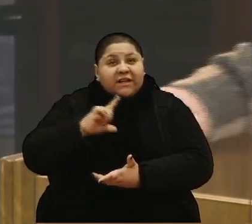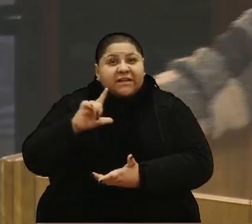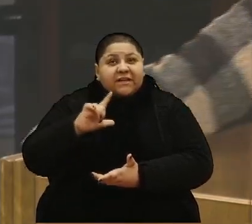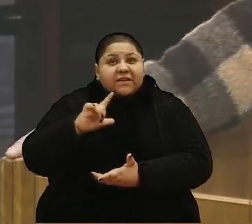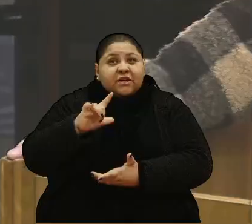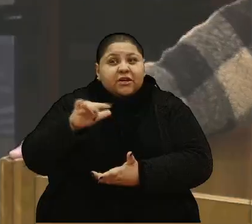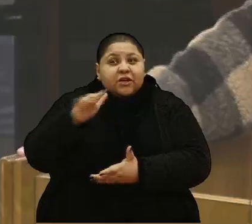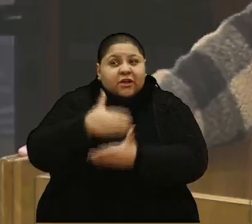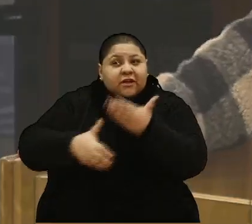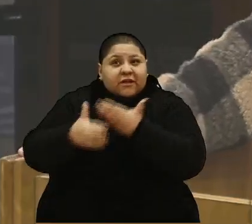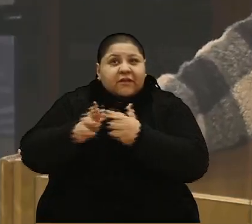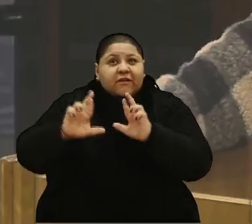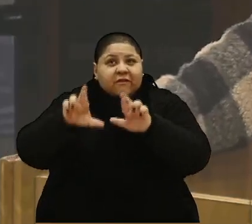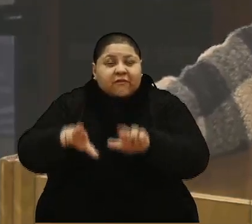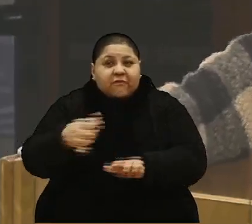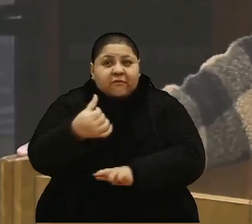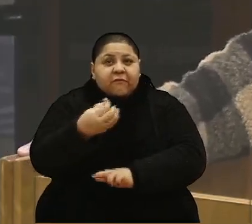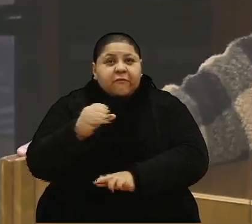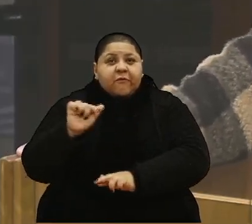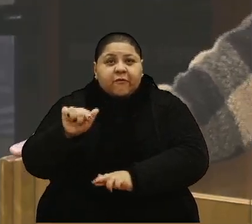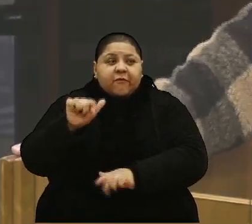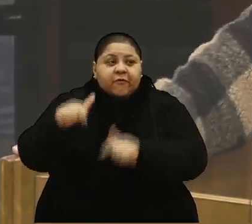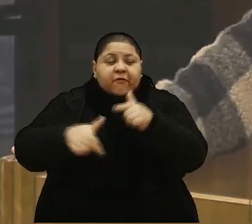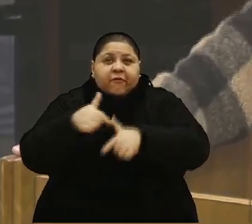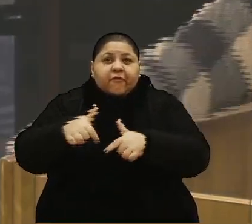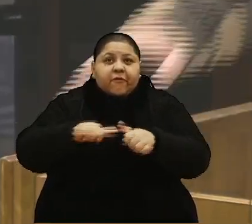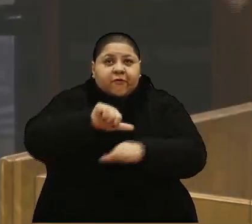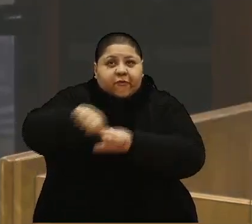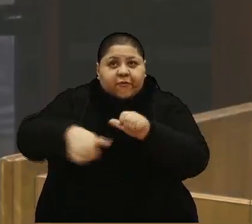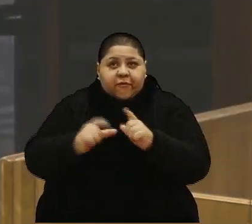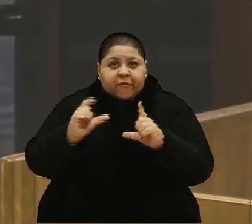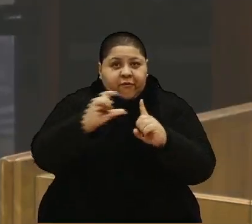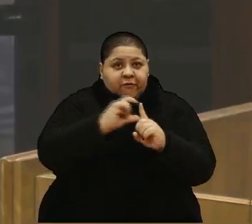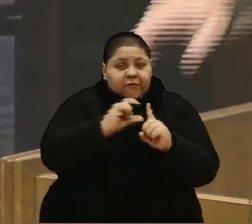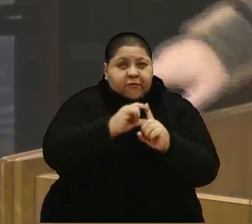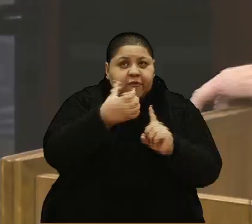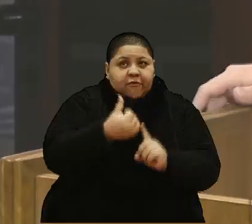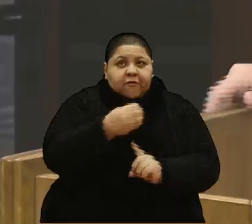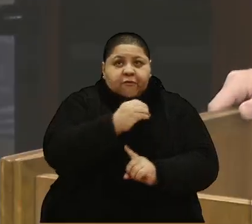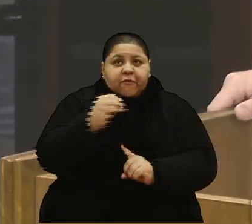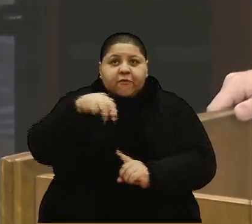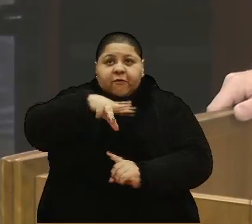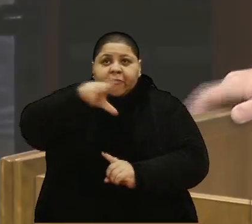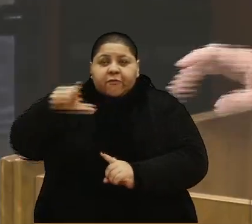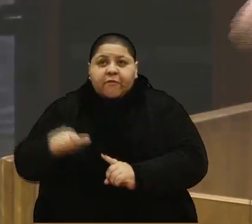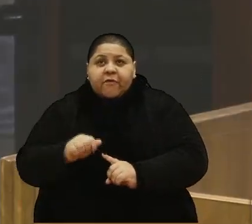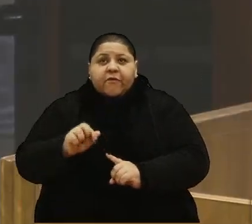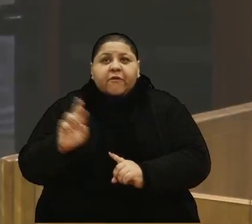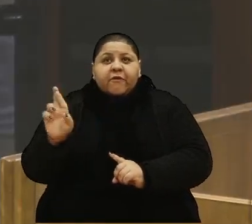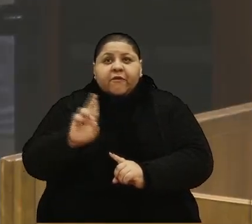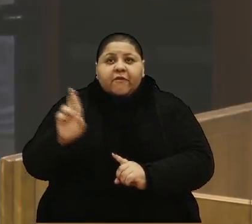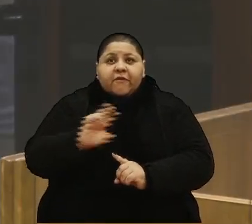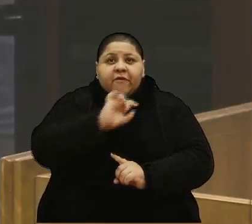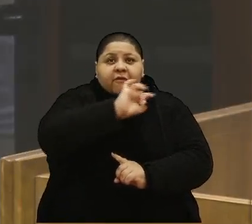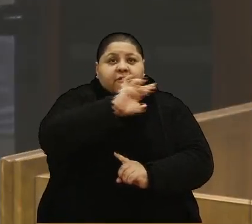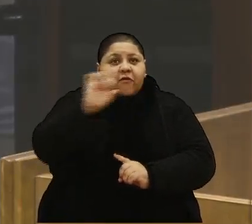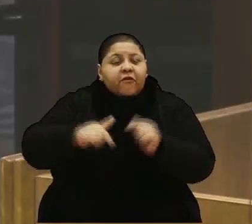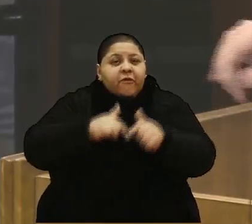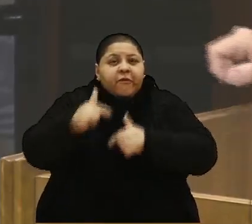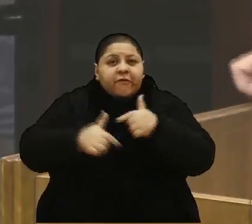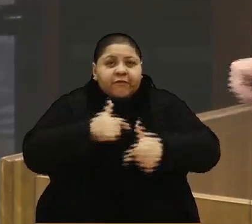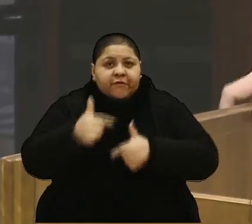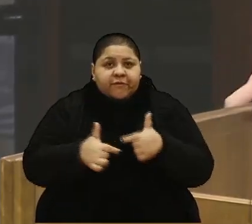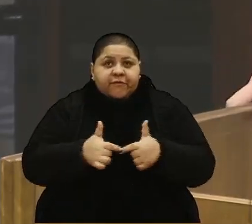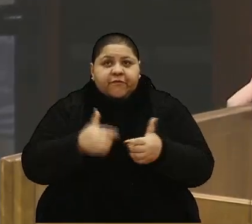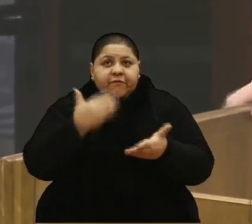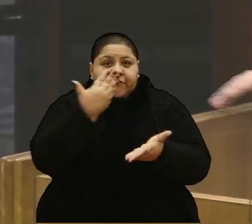nossa região 60 mil trabalhadores e a conversão do dólar levaria 600 milhões de reais, vereador Rafinha Abado, cada trabalhador, se a